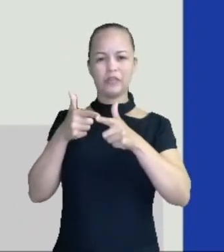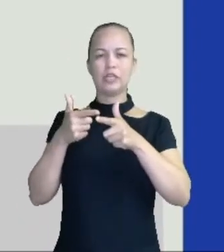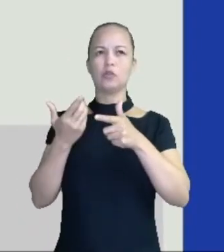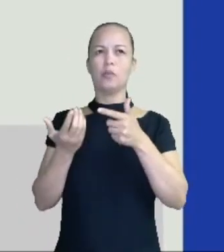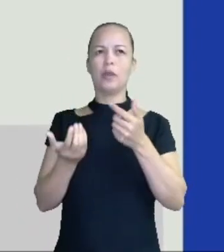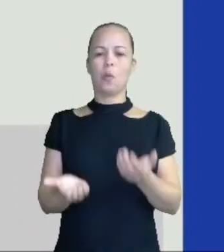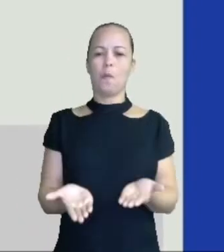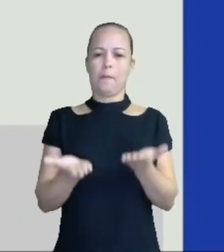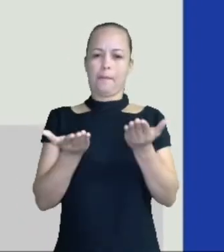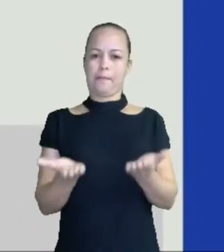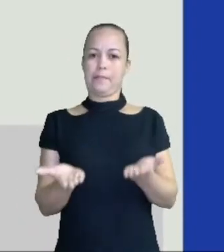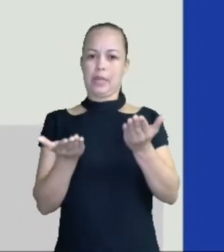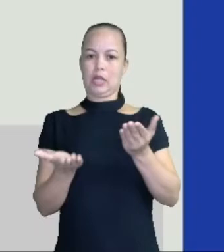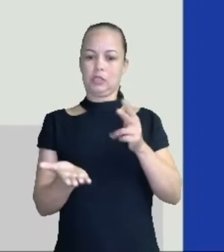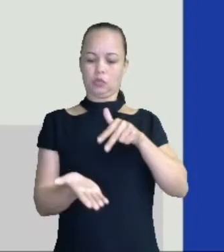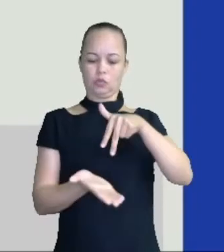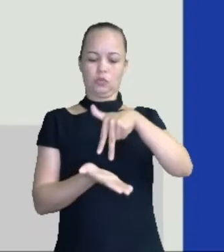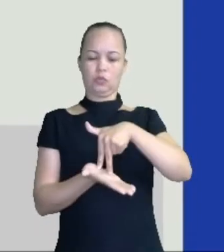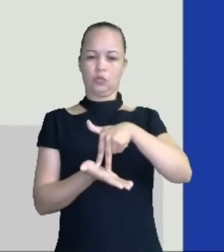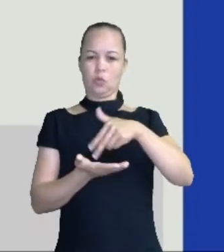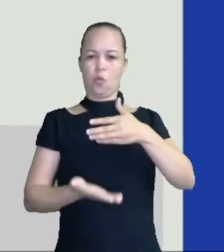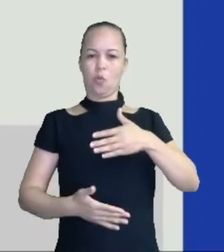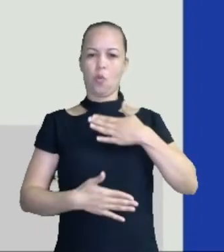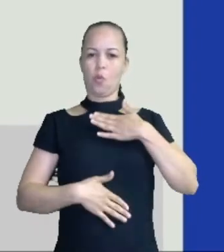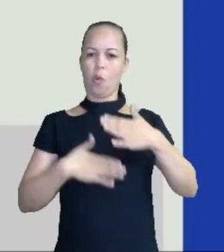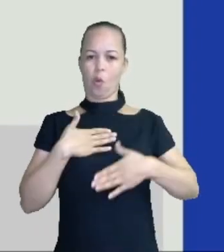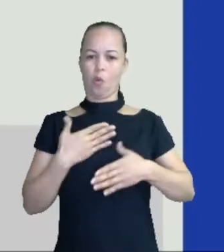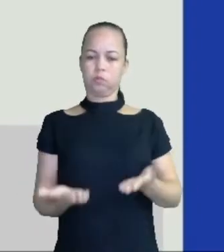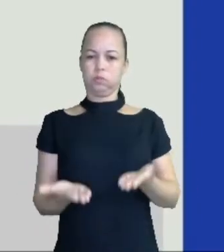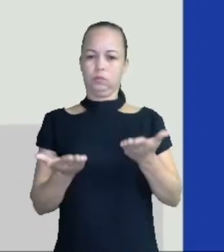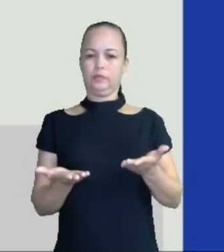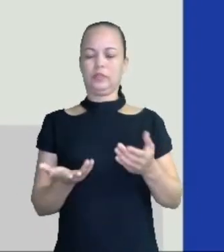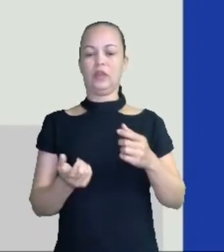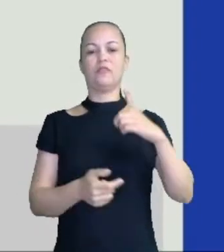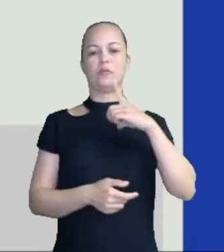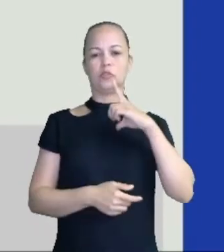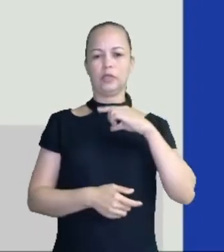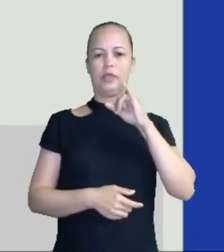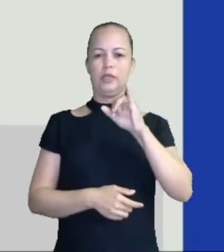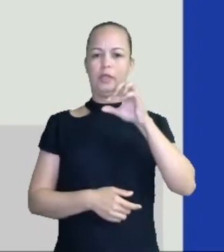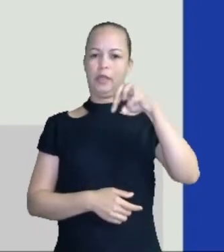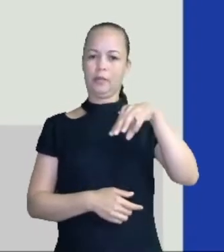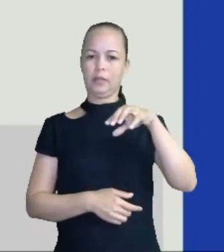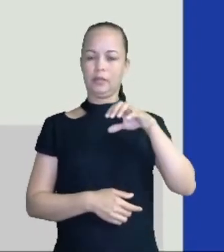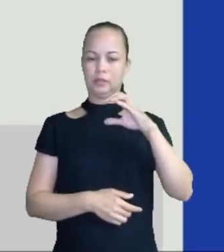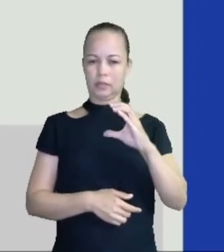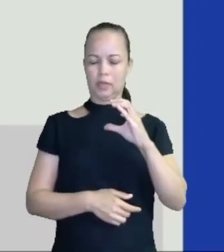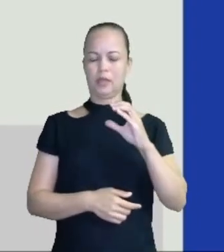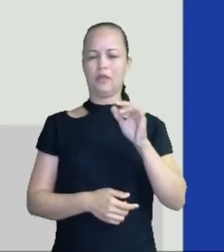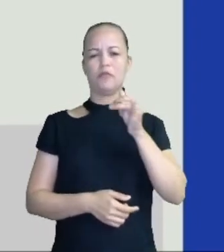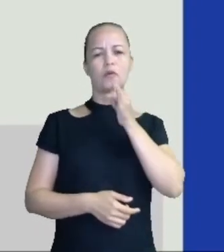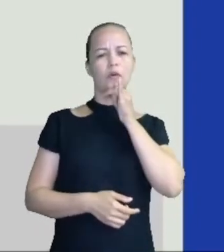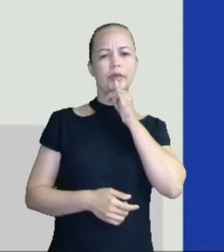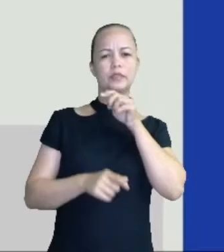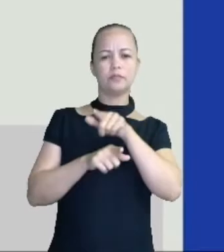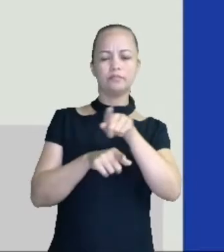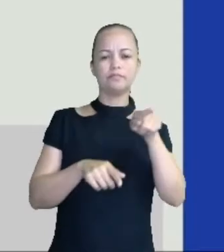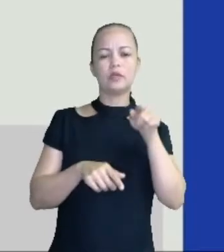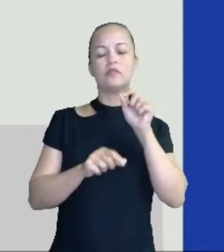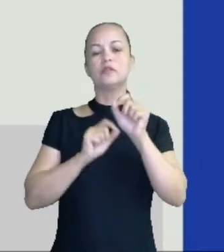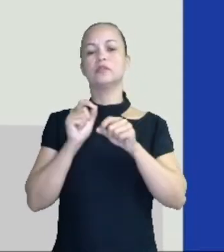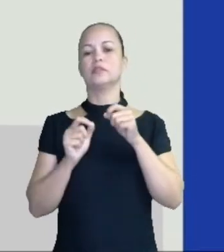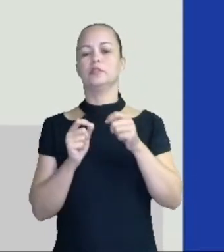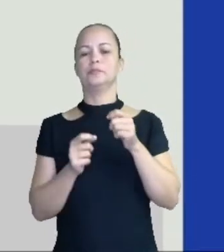nosso peso, a gente vai ter então o nosso IMC. Eu vou dar aqui um exemplo para vocês. Por